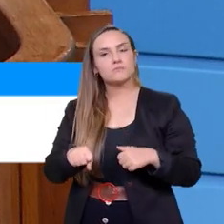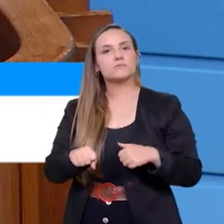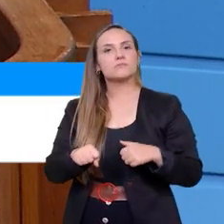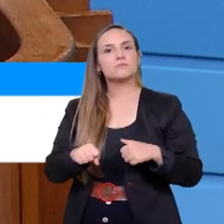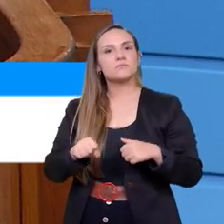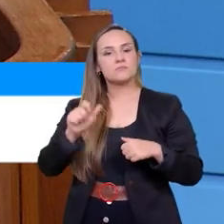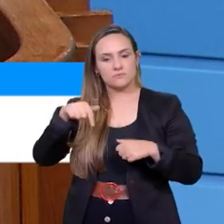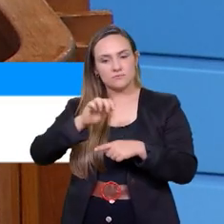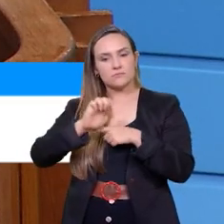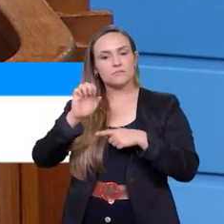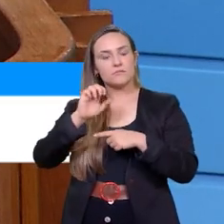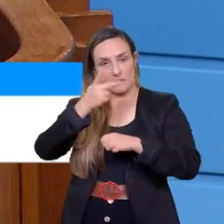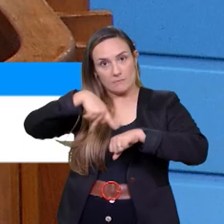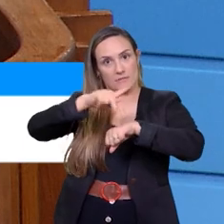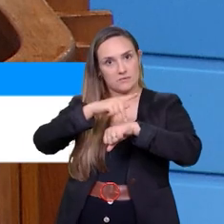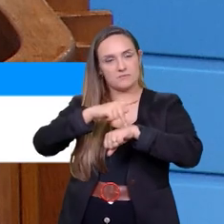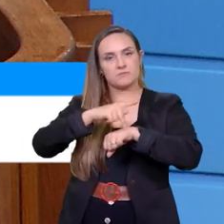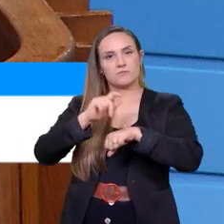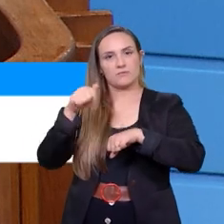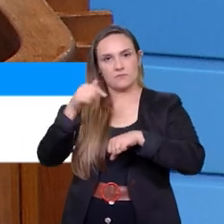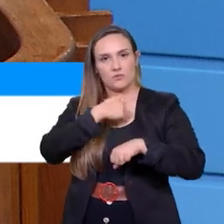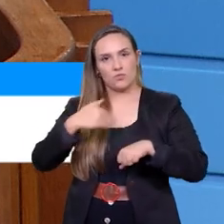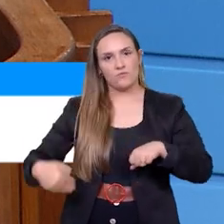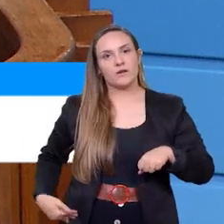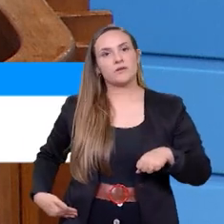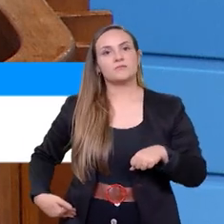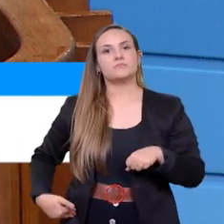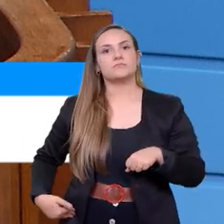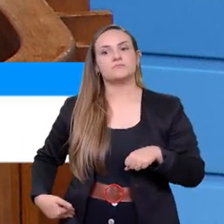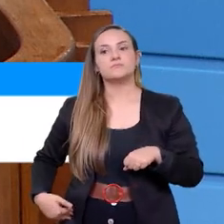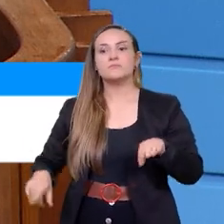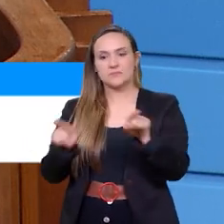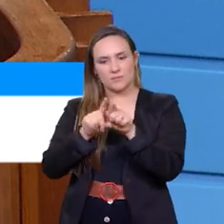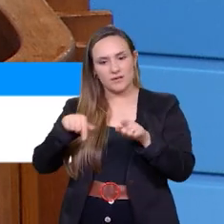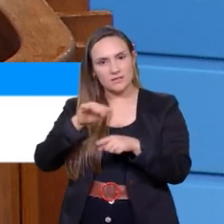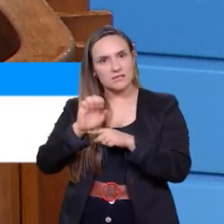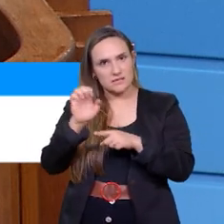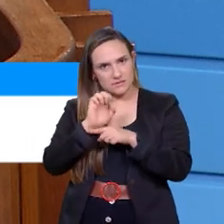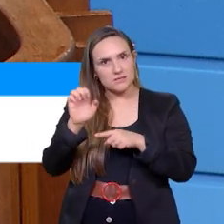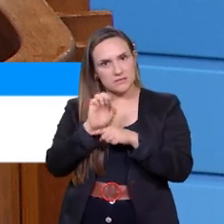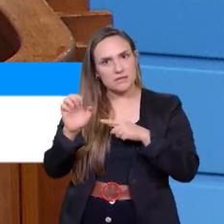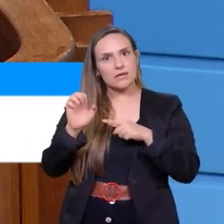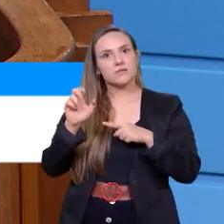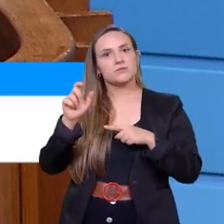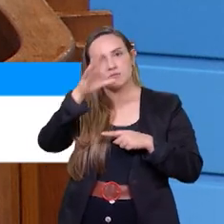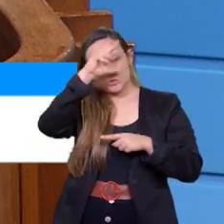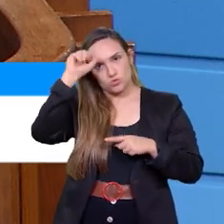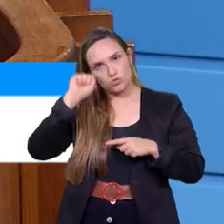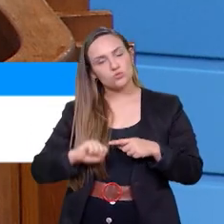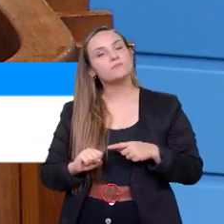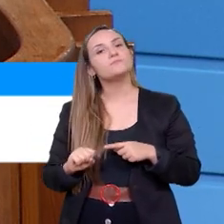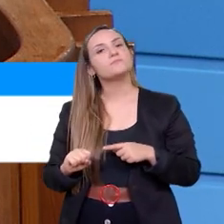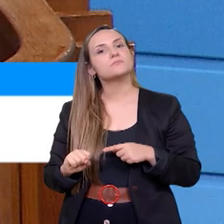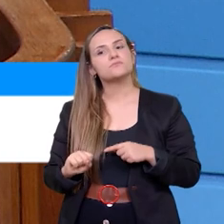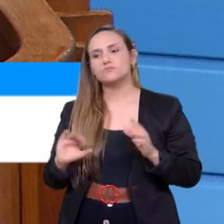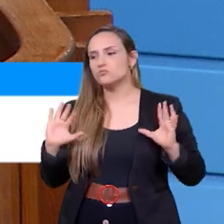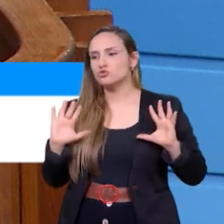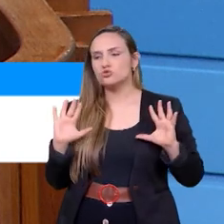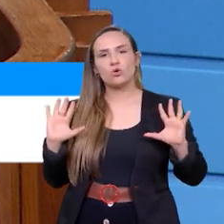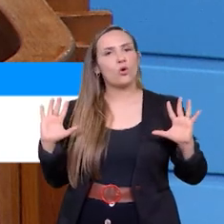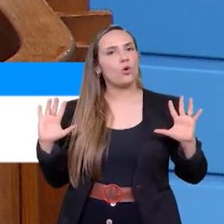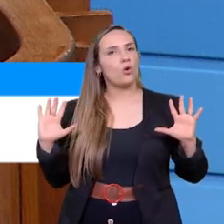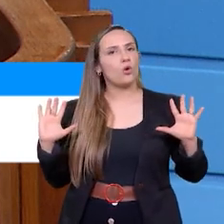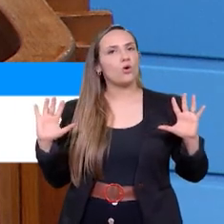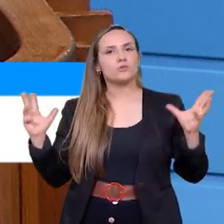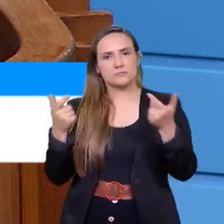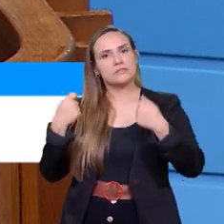reivindicar principalmente do estado brasileiro do Estado Unidade Federativa do Mato Grosso do Sul políticas